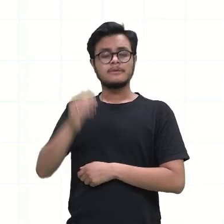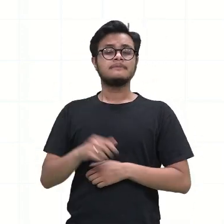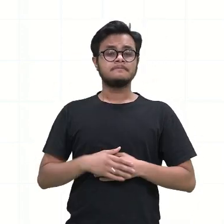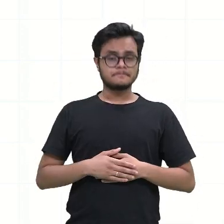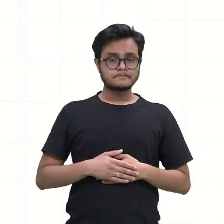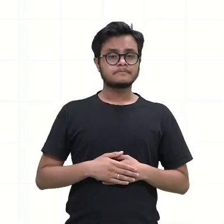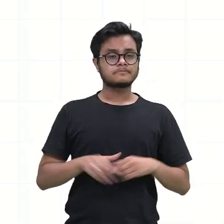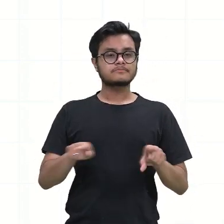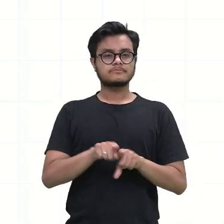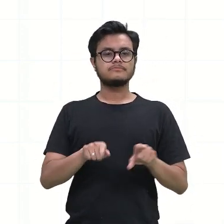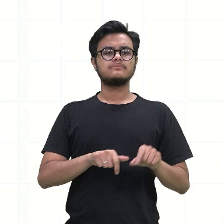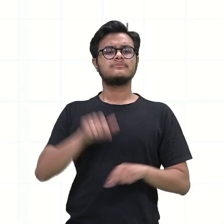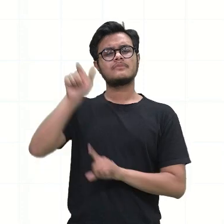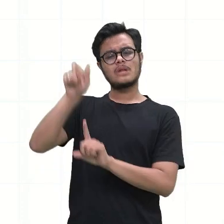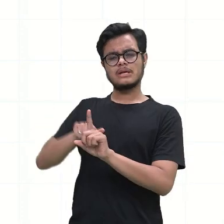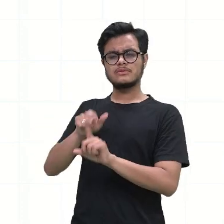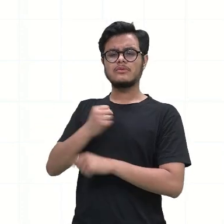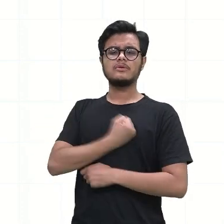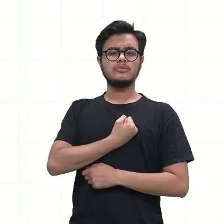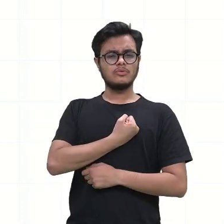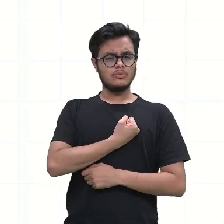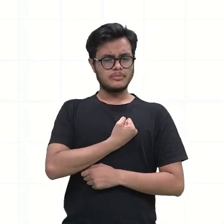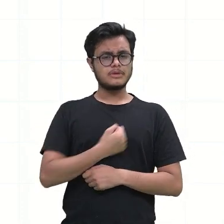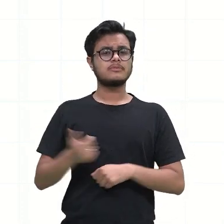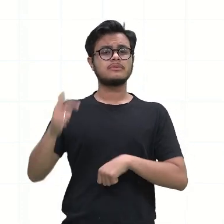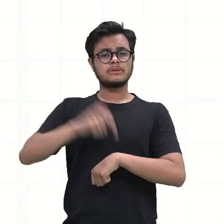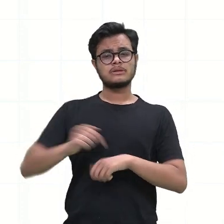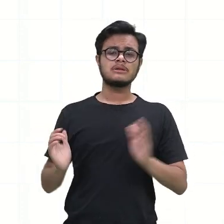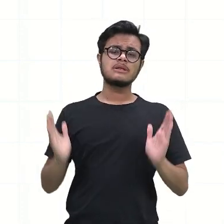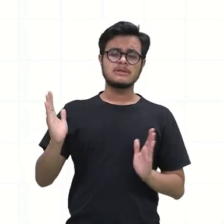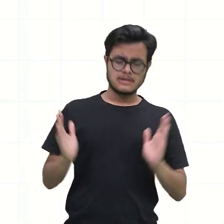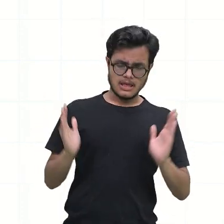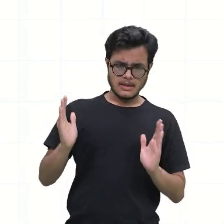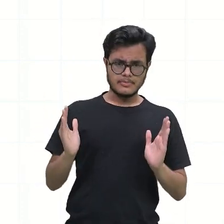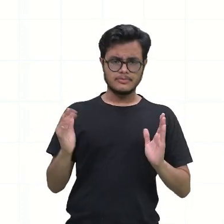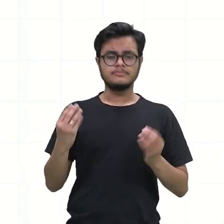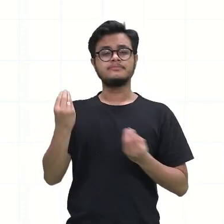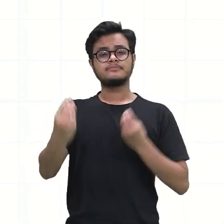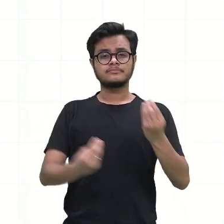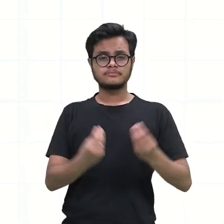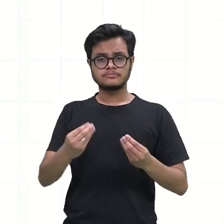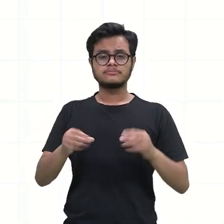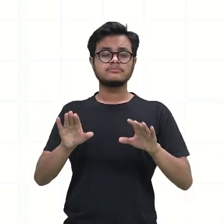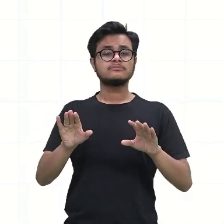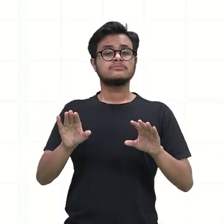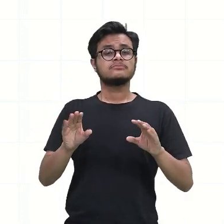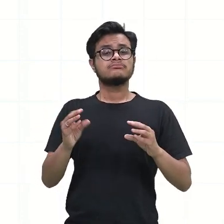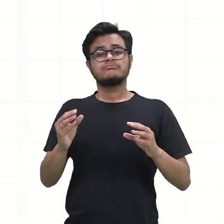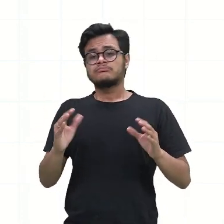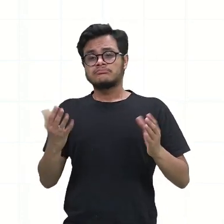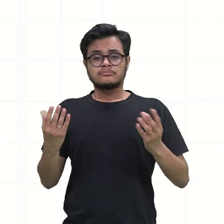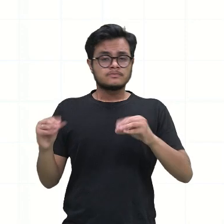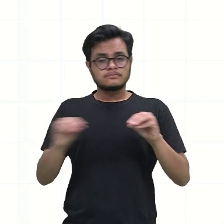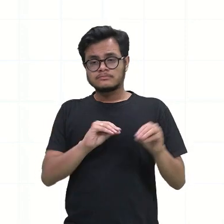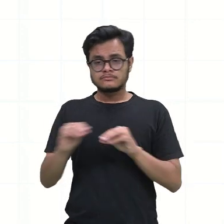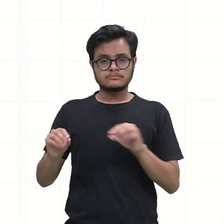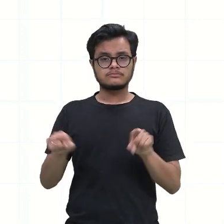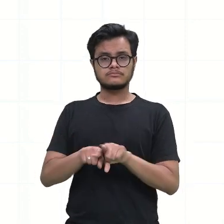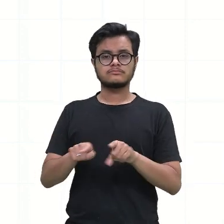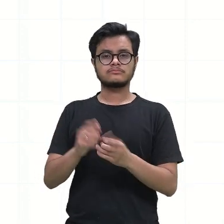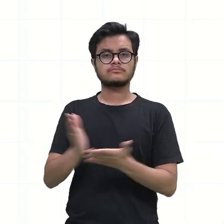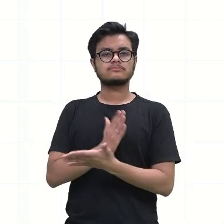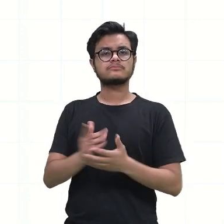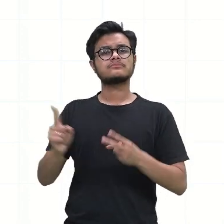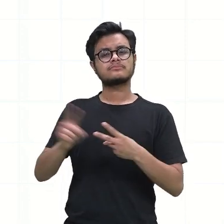pessoa, em número, em tempo, em modo e